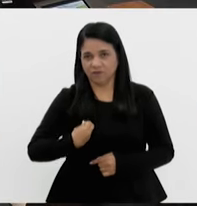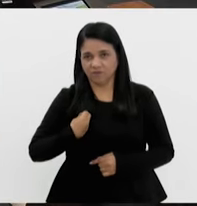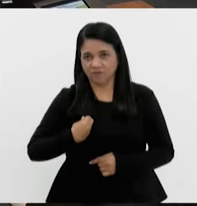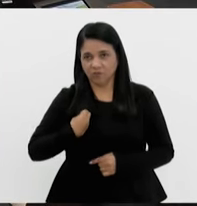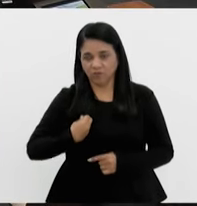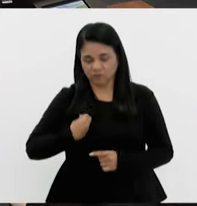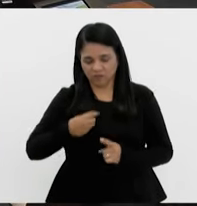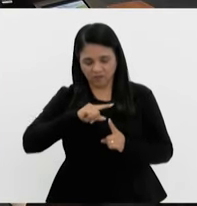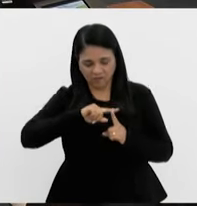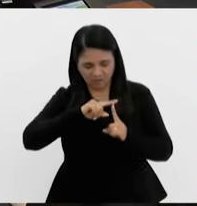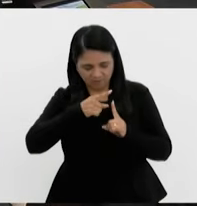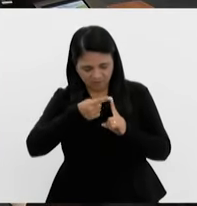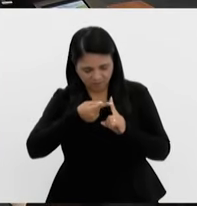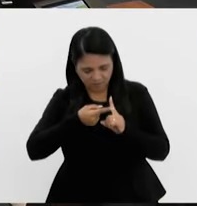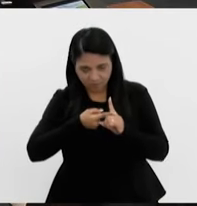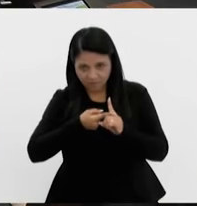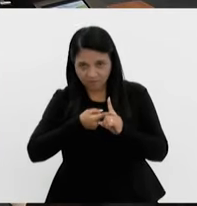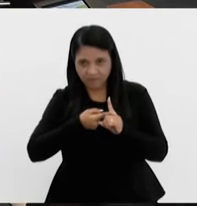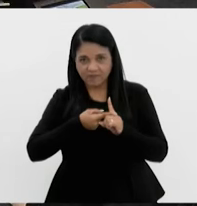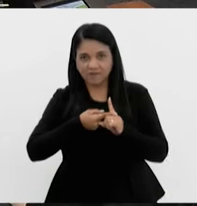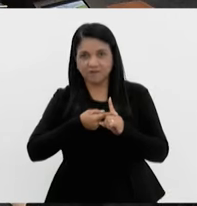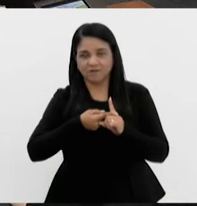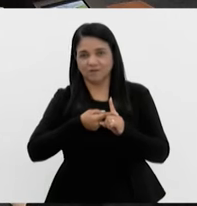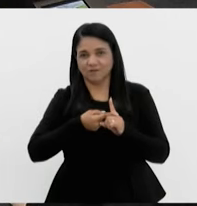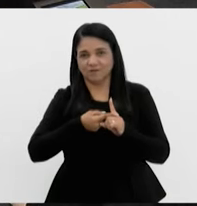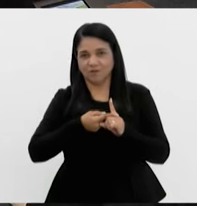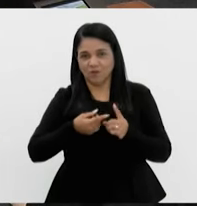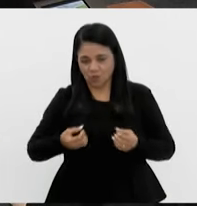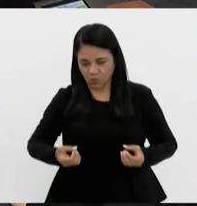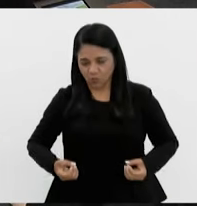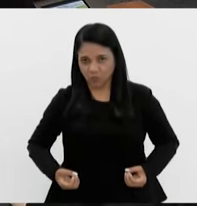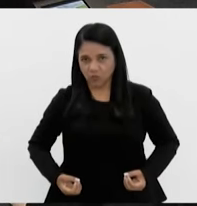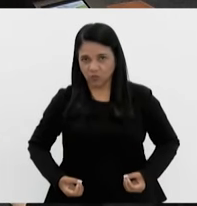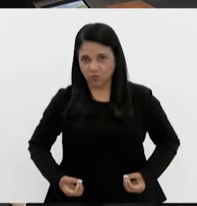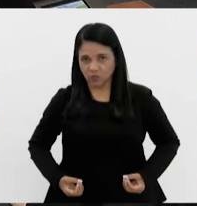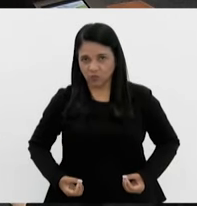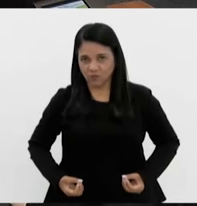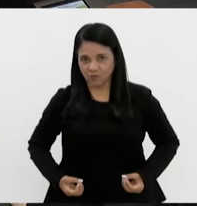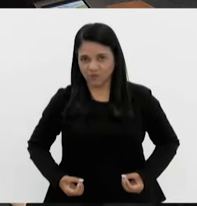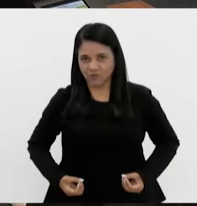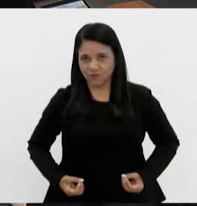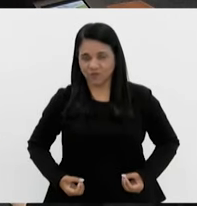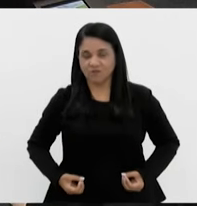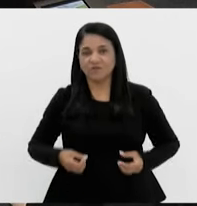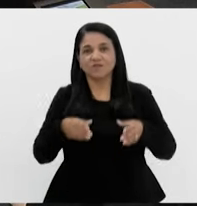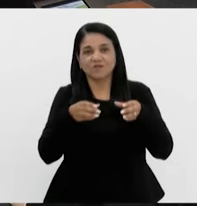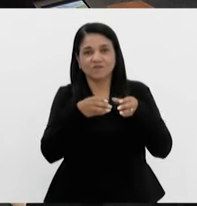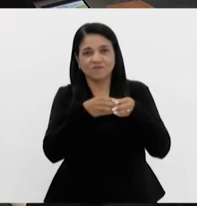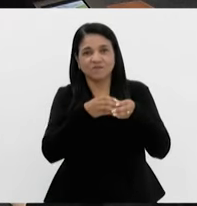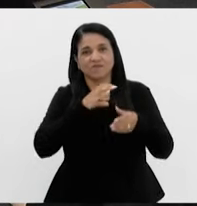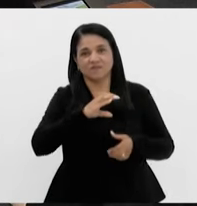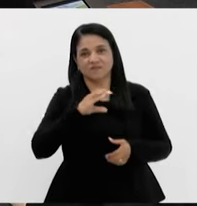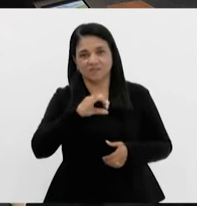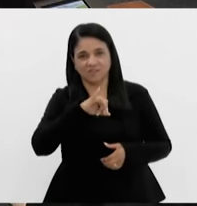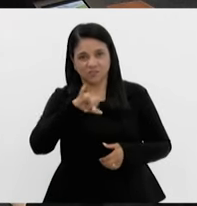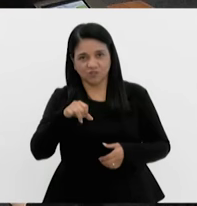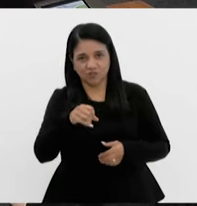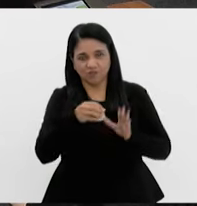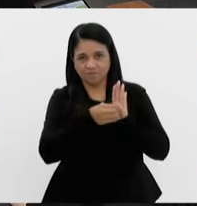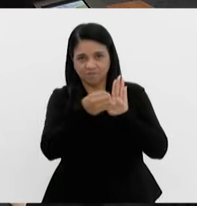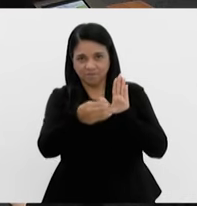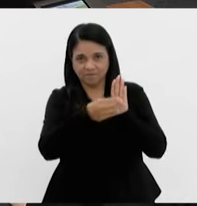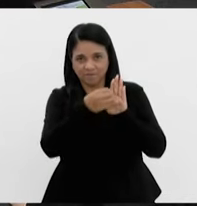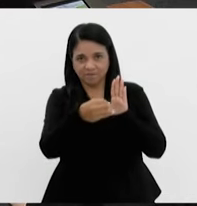intrauterina inina desculp parecer das comissão de constituição e justiça pela